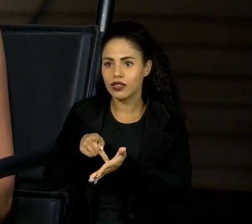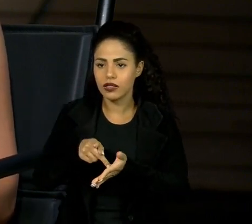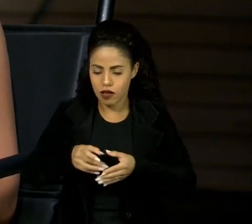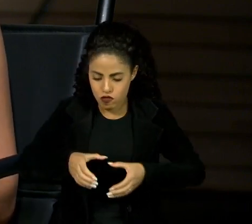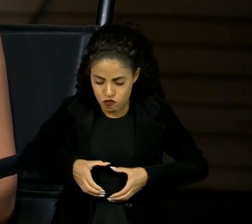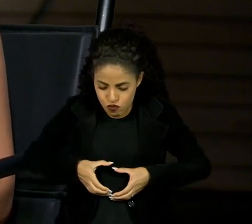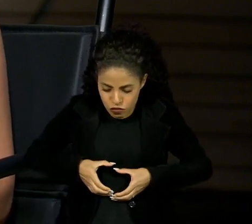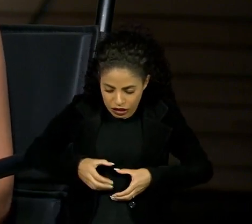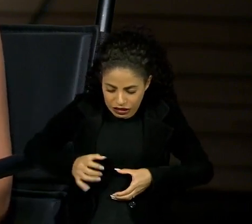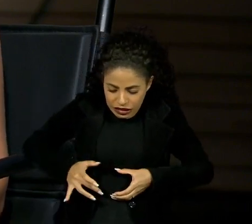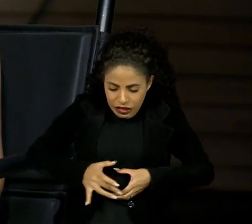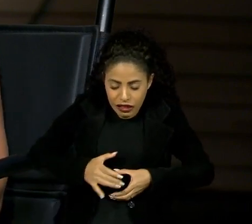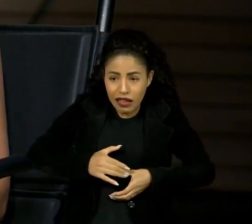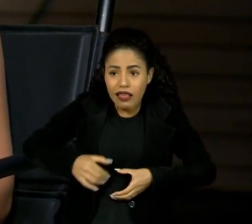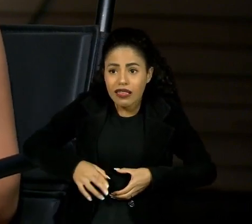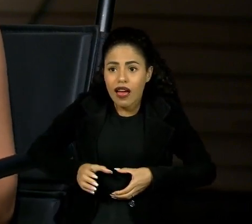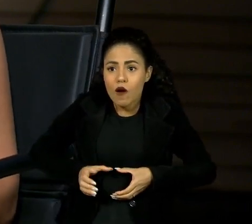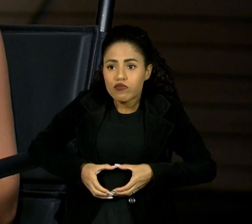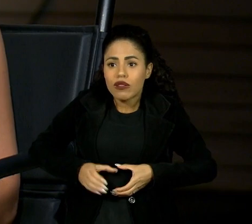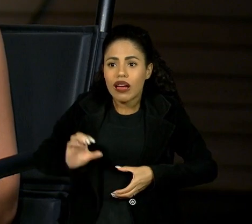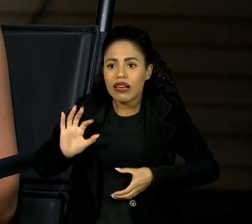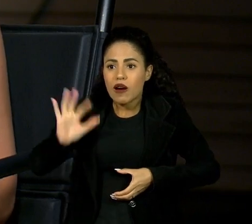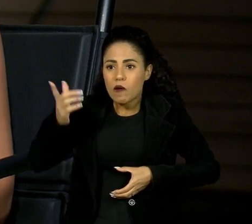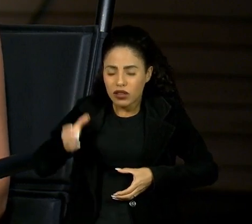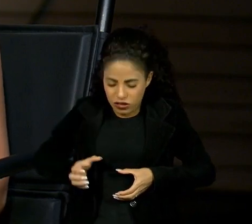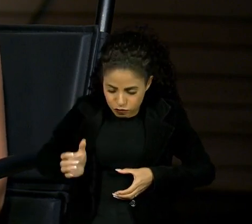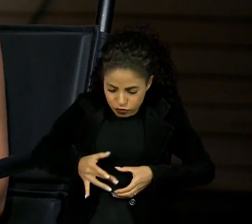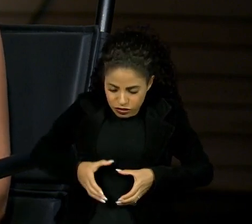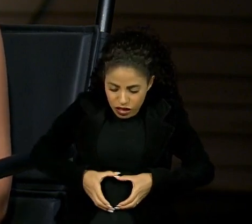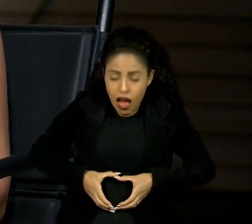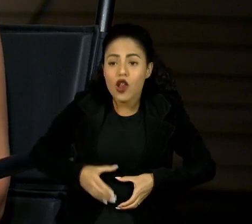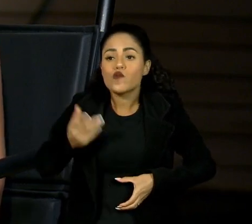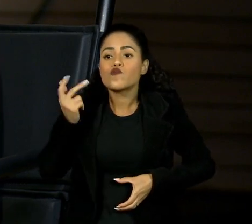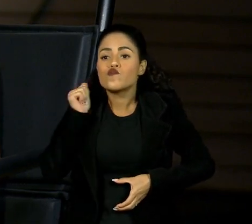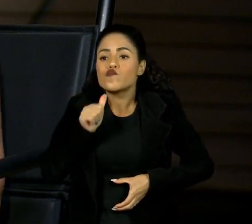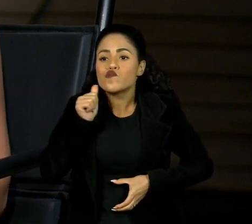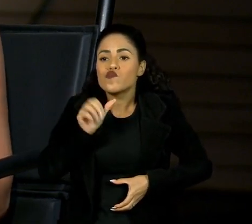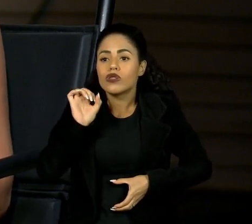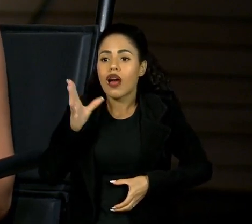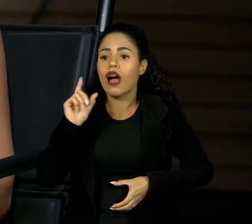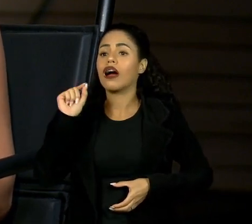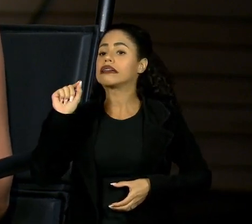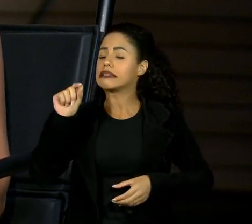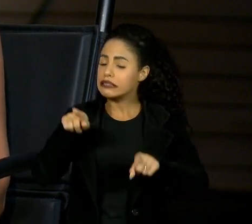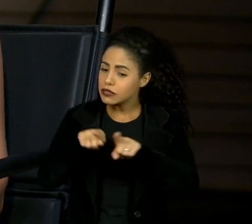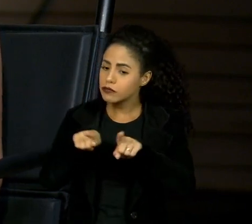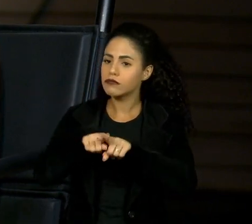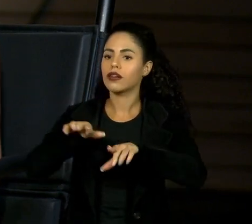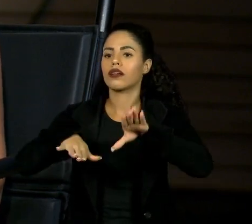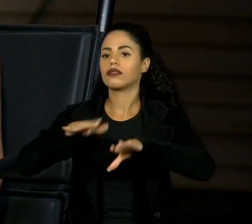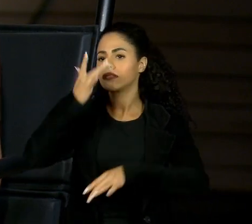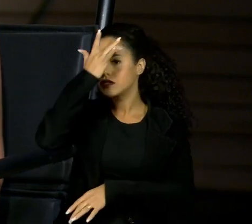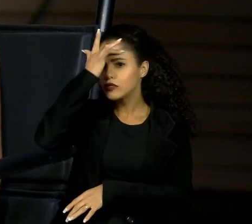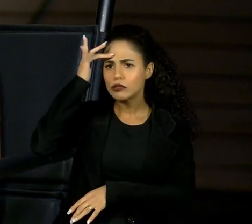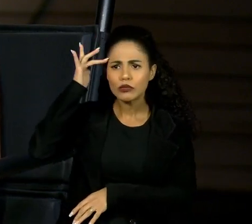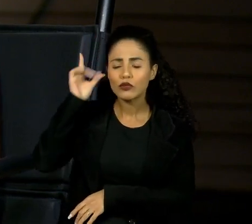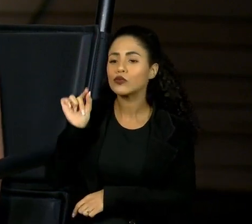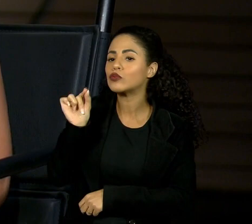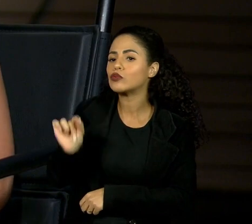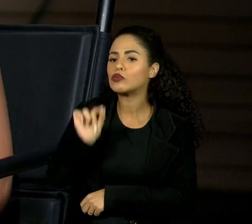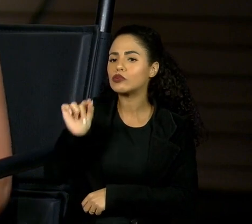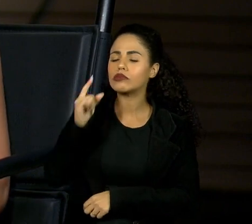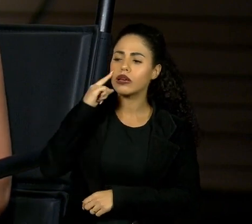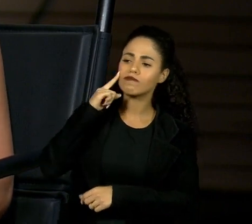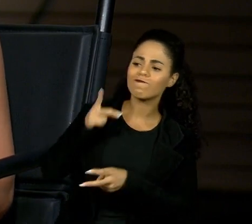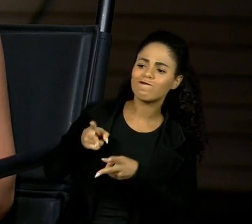das causas principais para trazer alteração tubária. E a grande maioria também das pessoas remete e